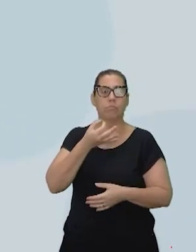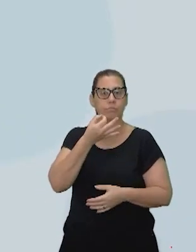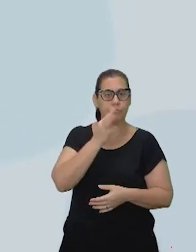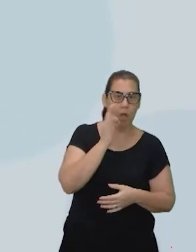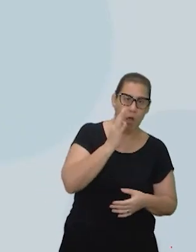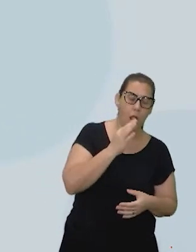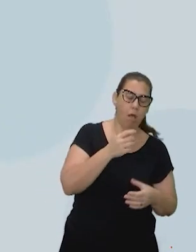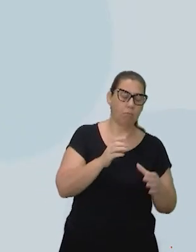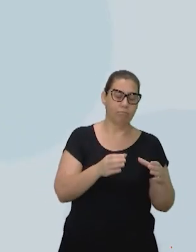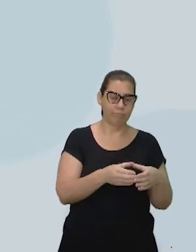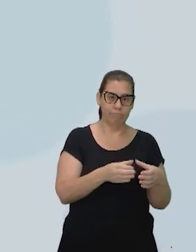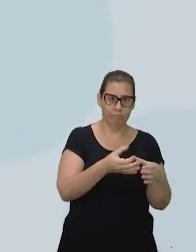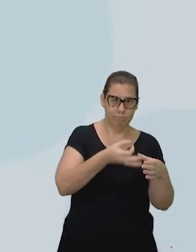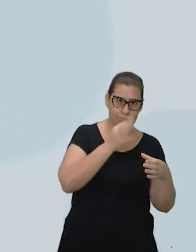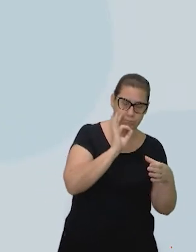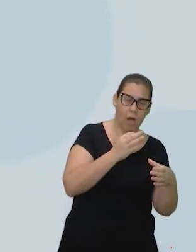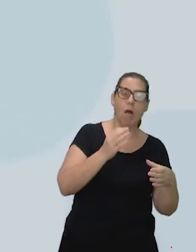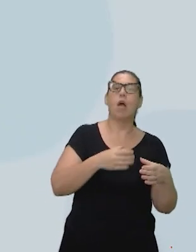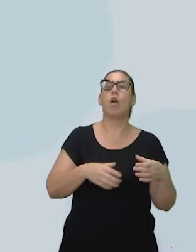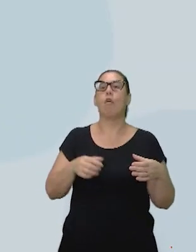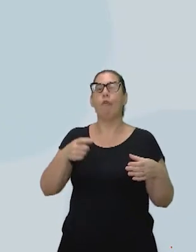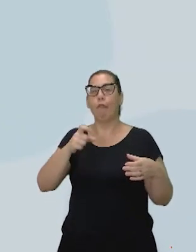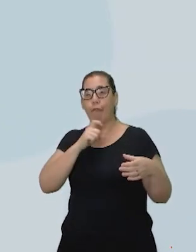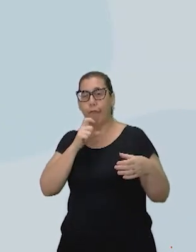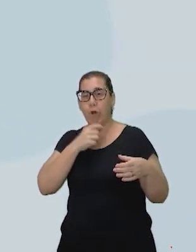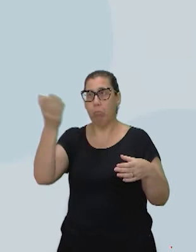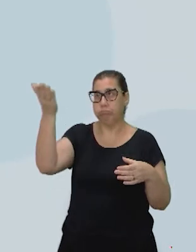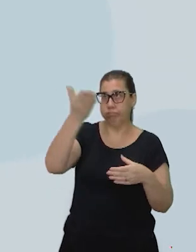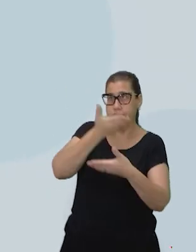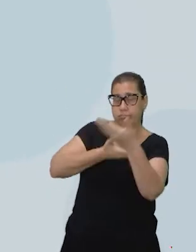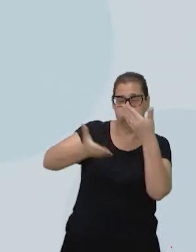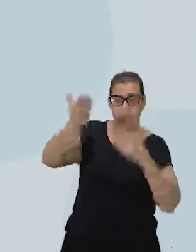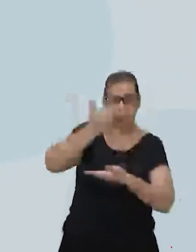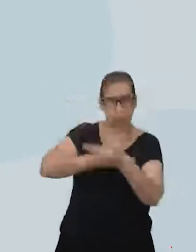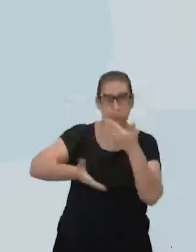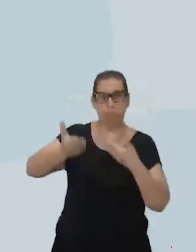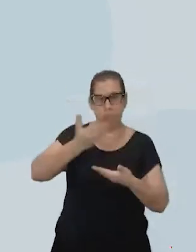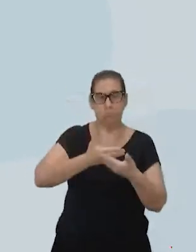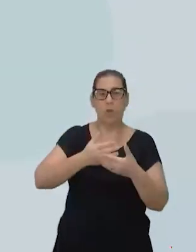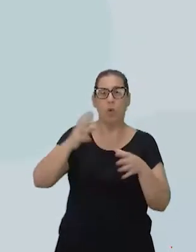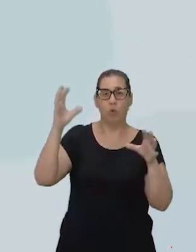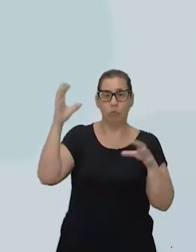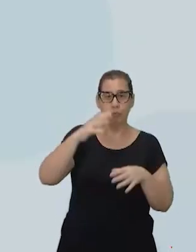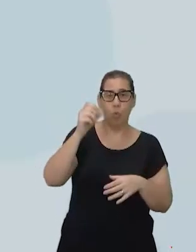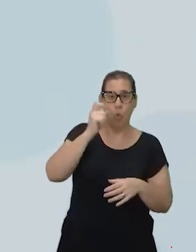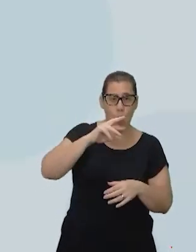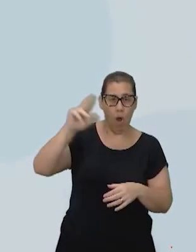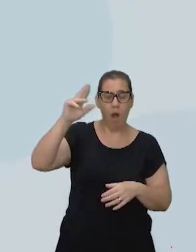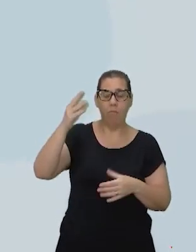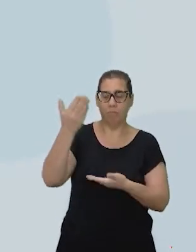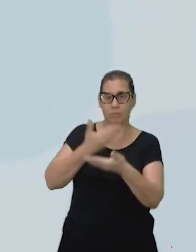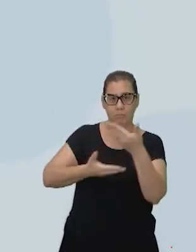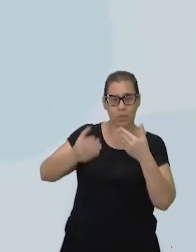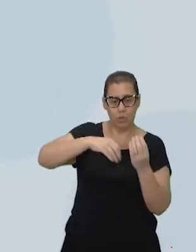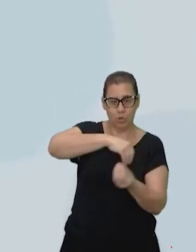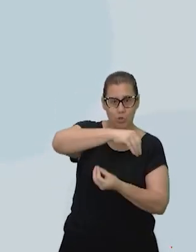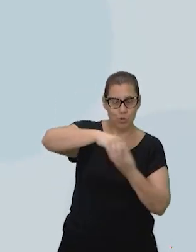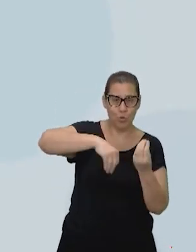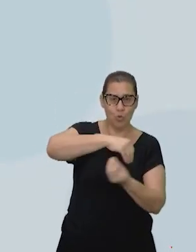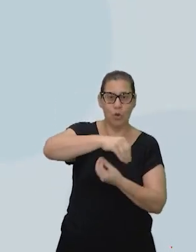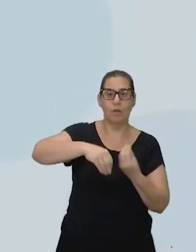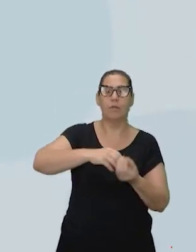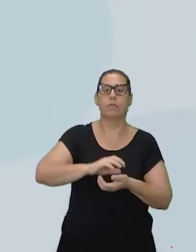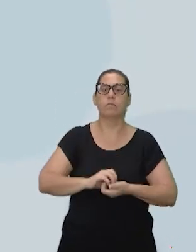o quente e o frio, até que se estabeleça uma temperatura ali igual, né?